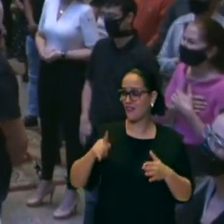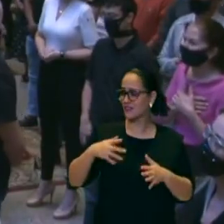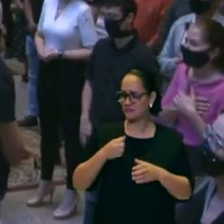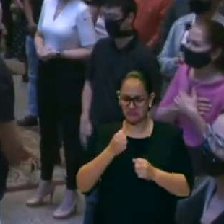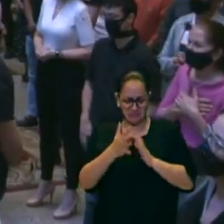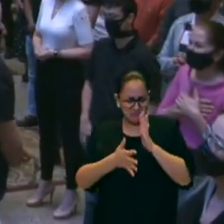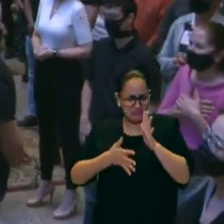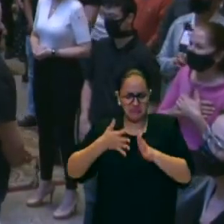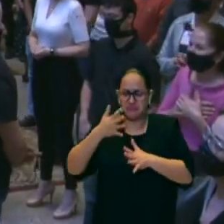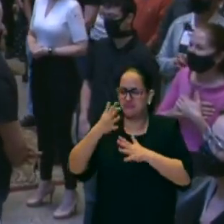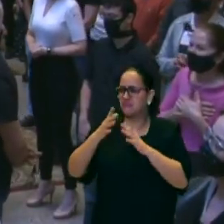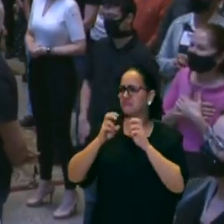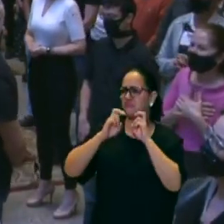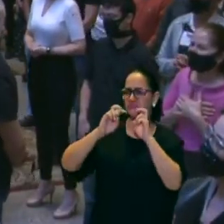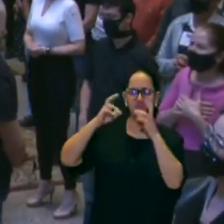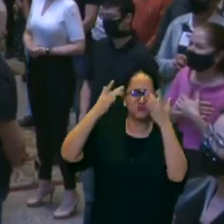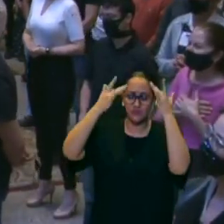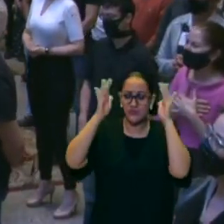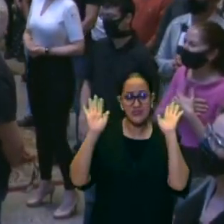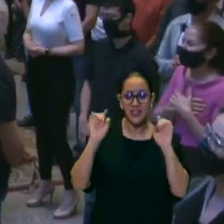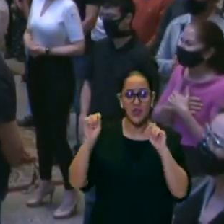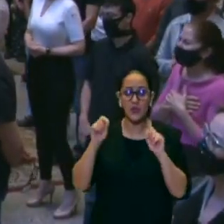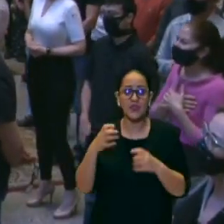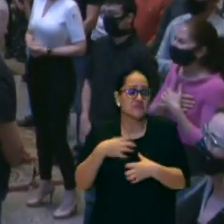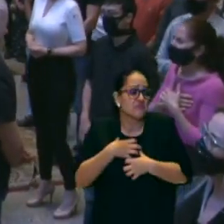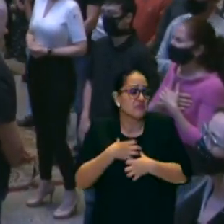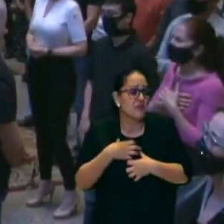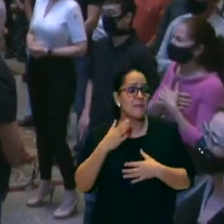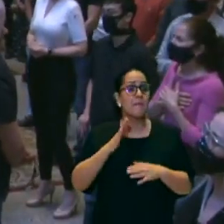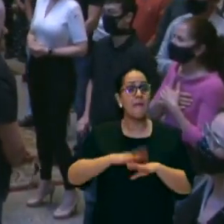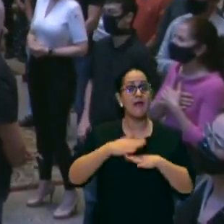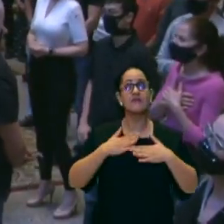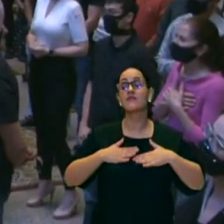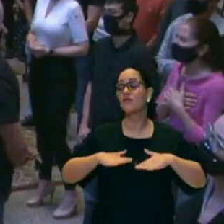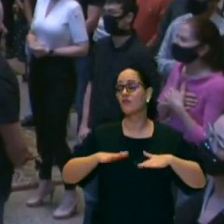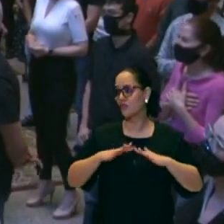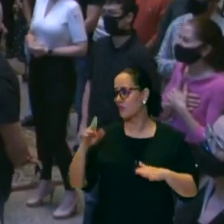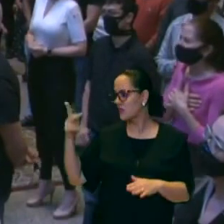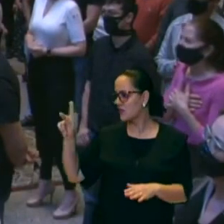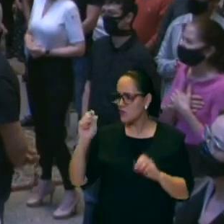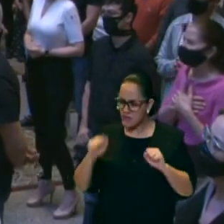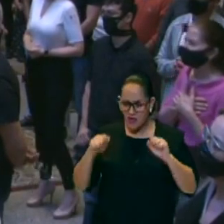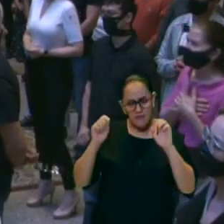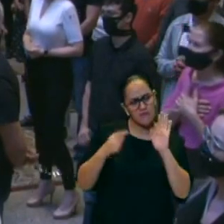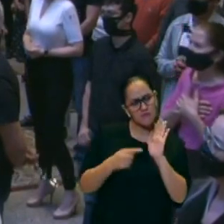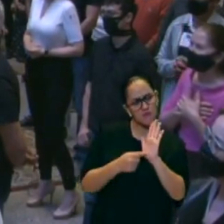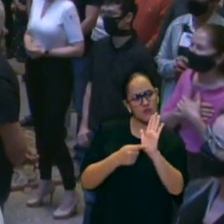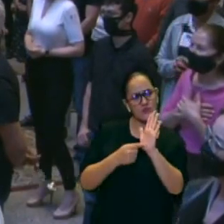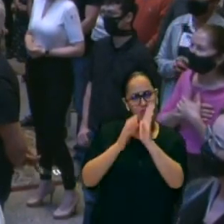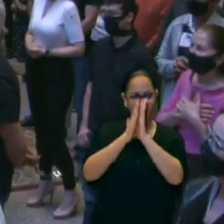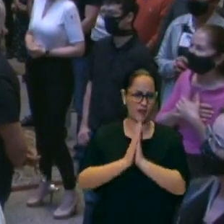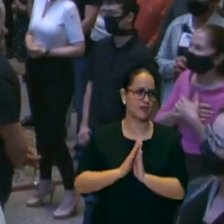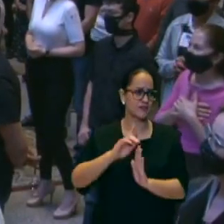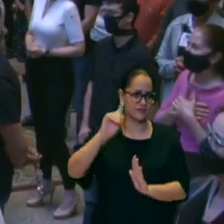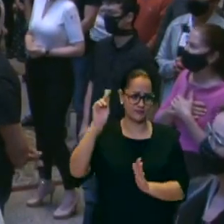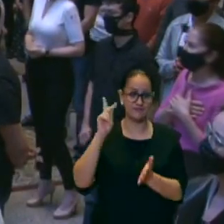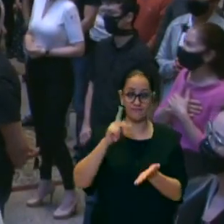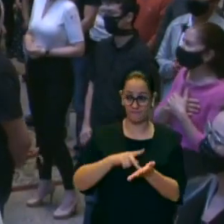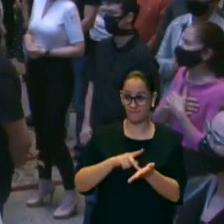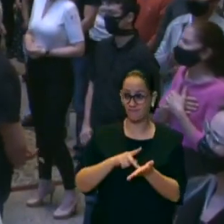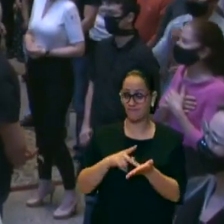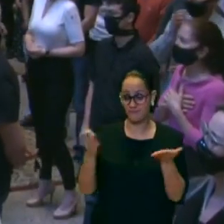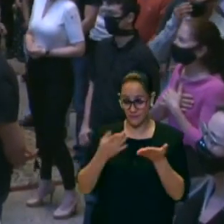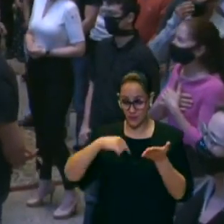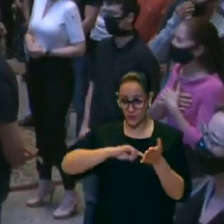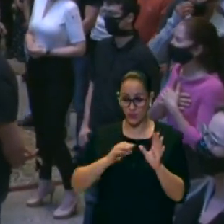Deus colocar no seu coração, aquela que lhe for mais agradável, para expressar a sua adoração ao Senhor. E a gente vai fazer